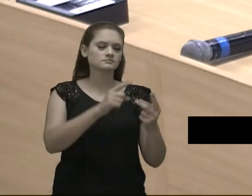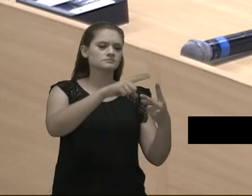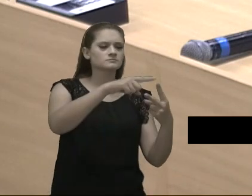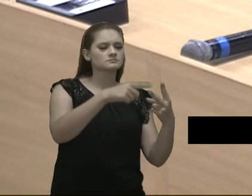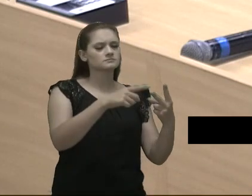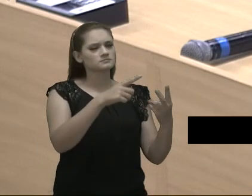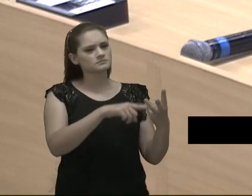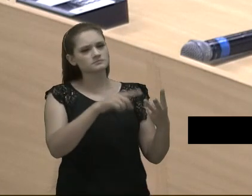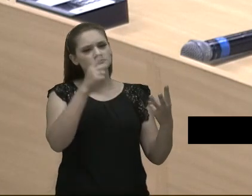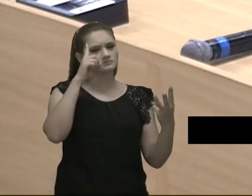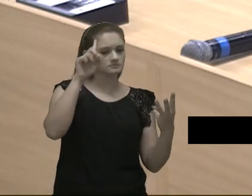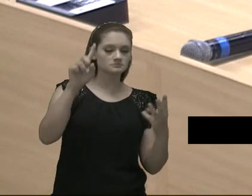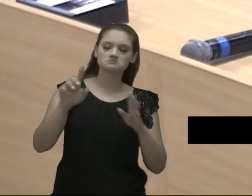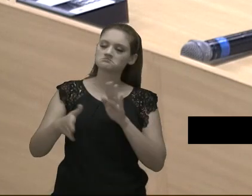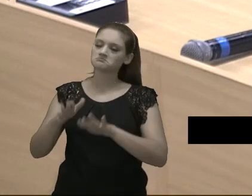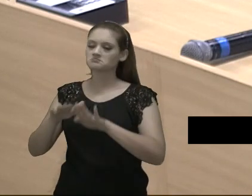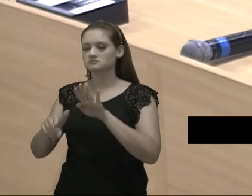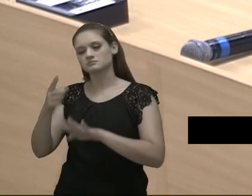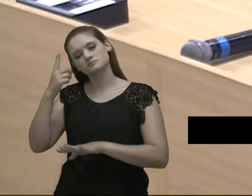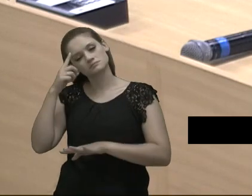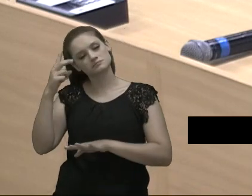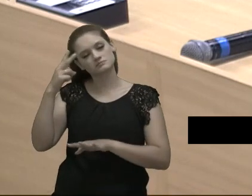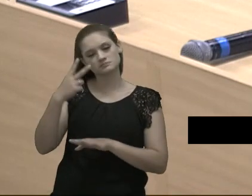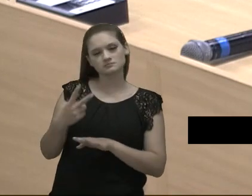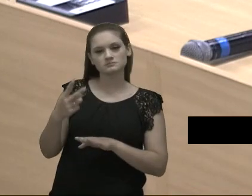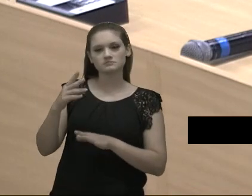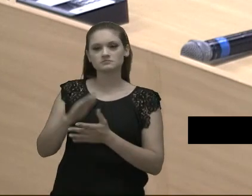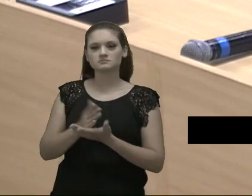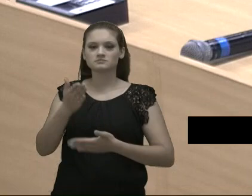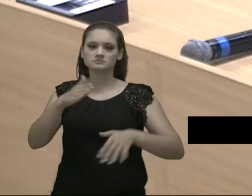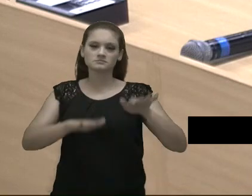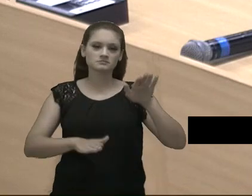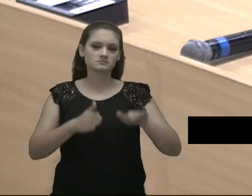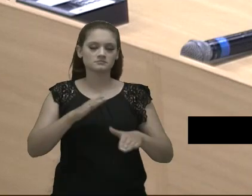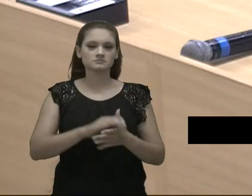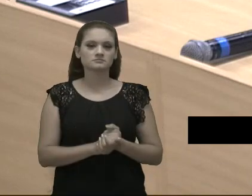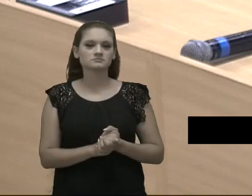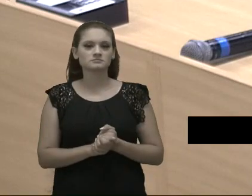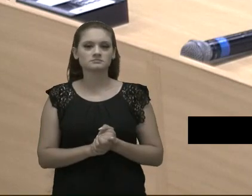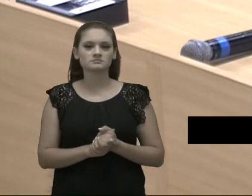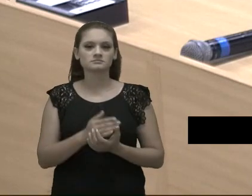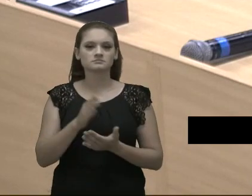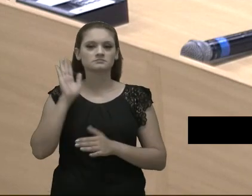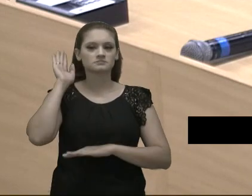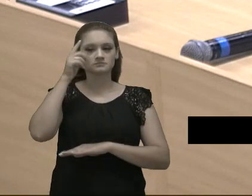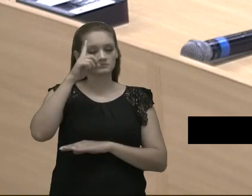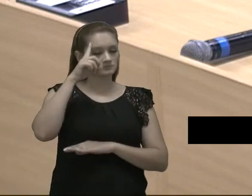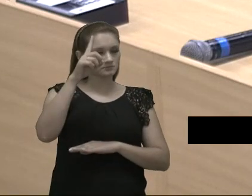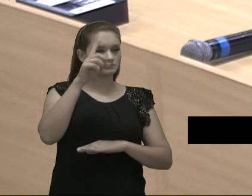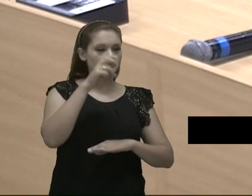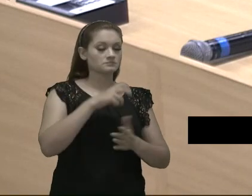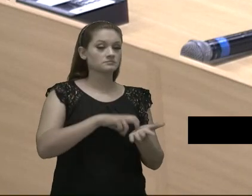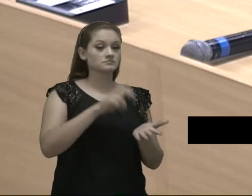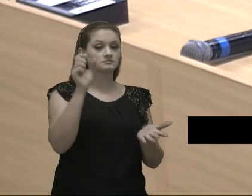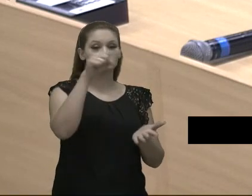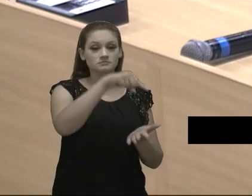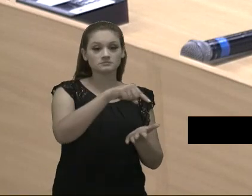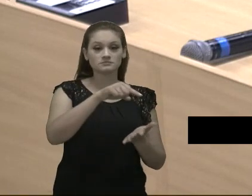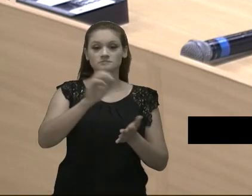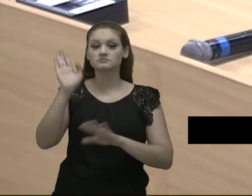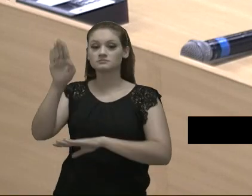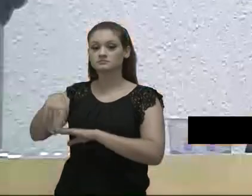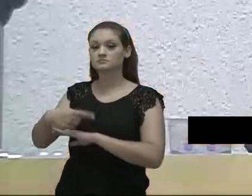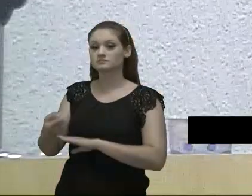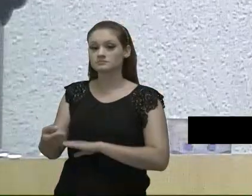unidade, 3 dias no outro, de repente... meio-dia em uma, ou a parte da tarde na outra, consegue conciliar sim, seu